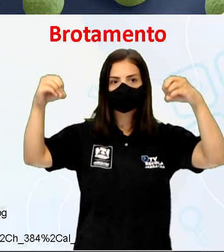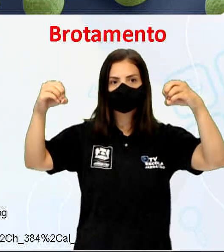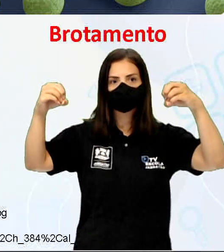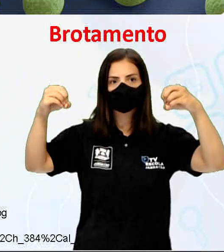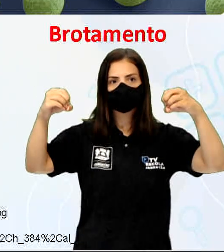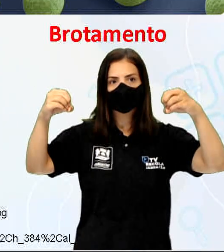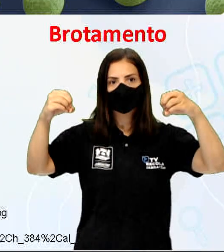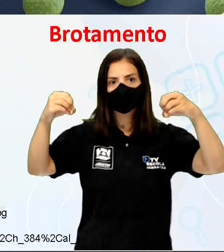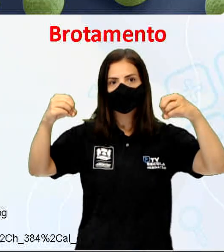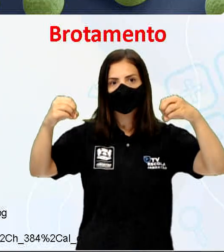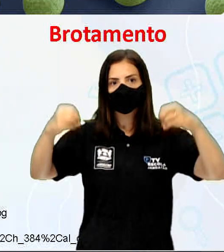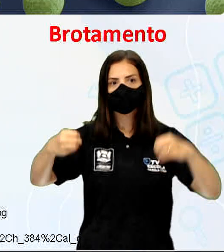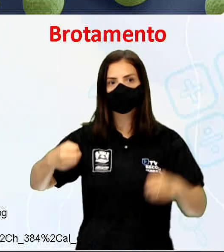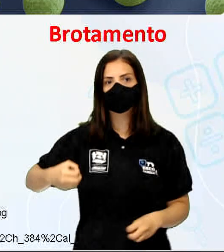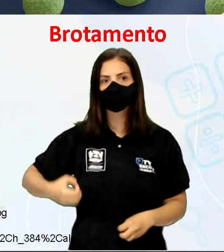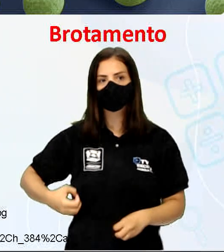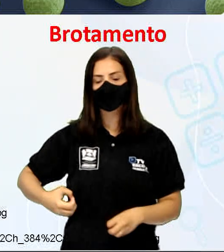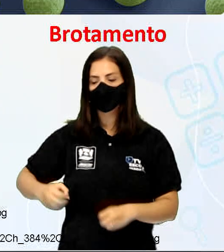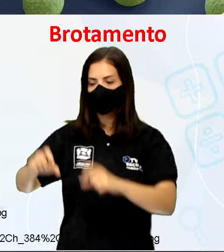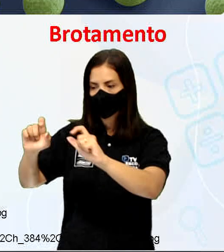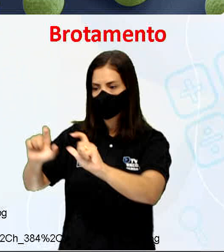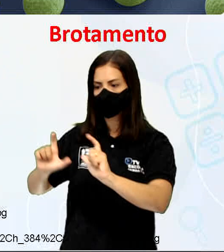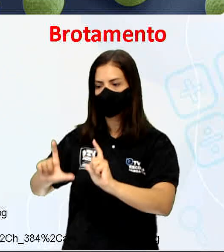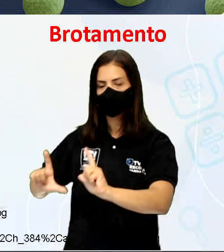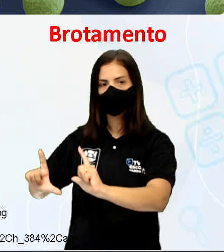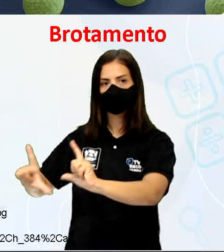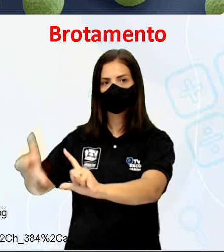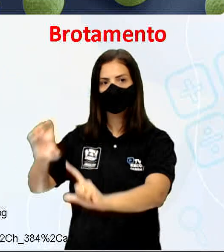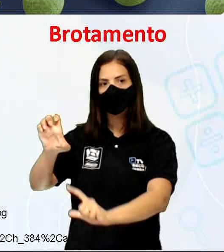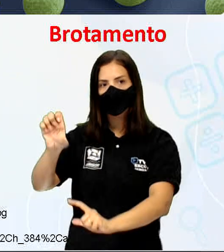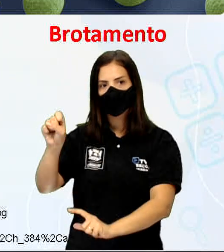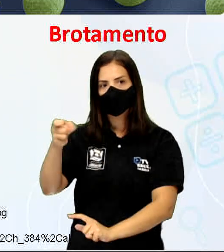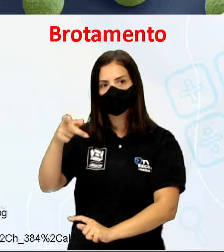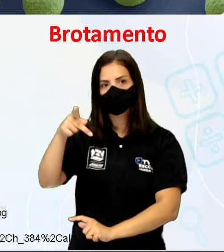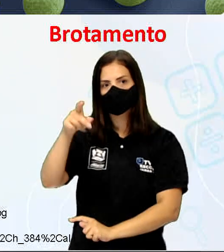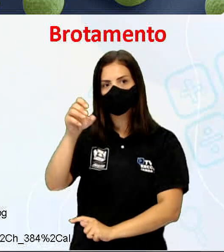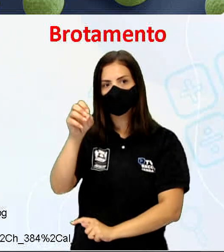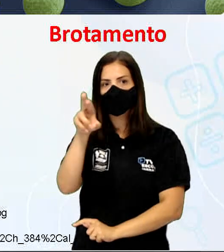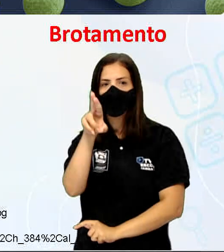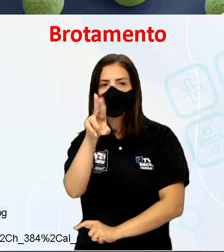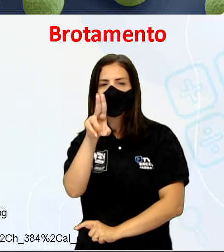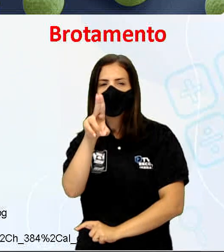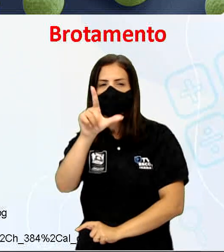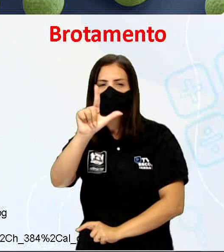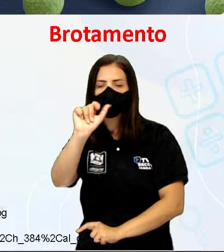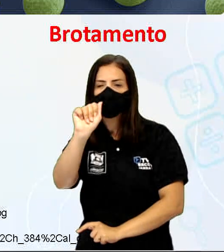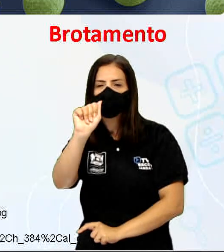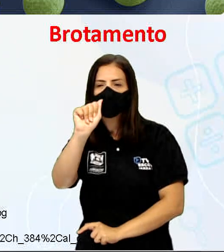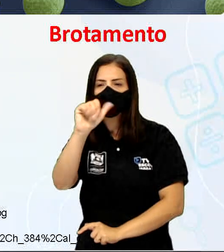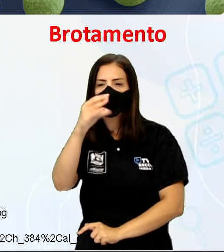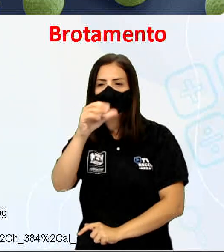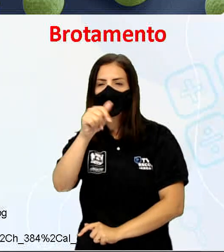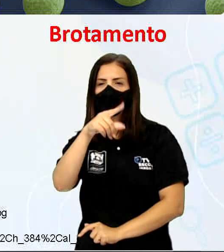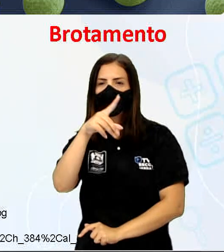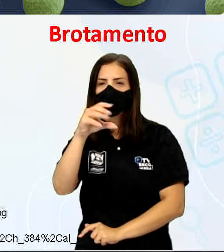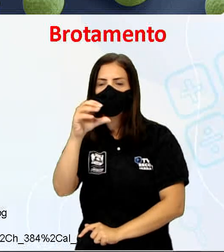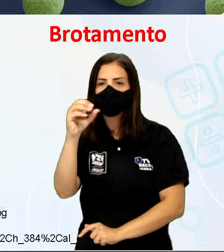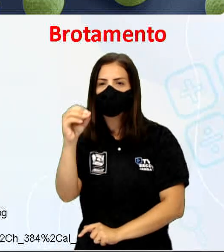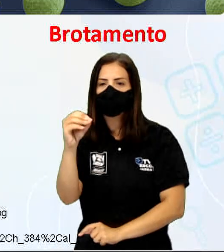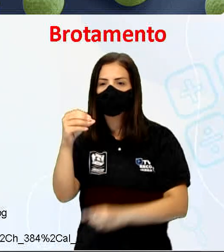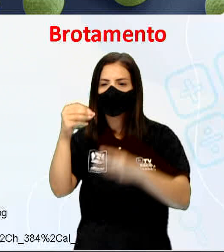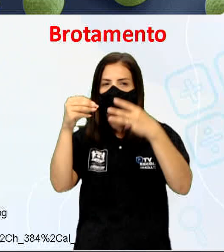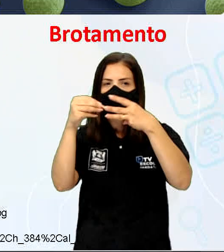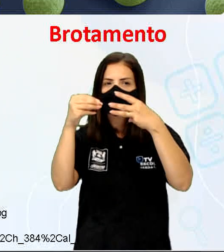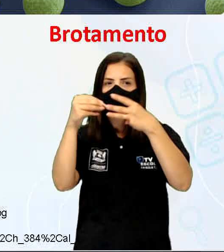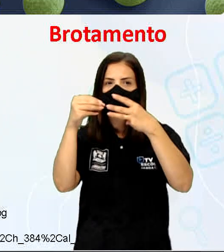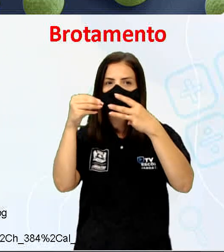esporulação, por meio do qual uma célula consegue produzir vários esporos, estruturas muito pequenininhas, que quando encontram um ambiente têm a capacidade